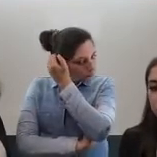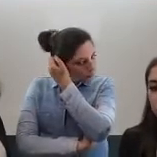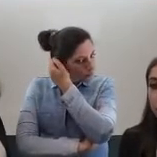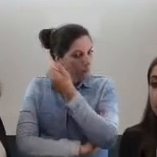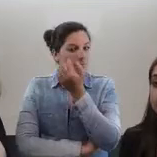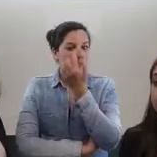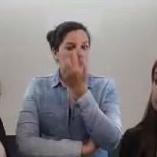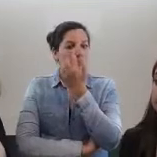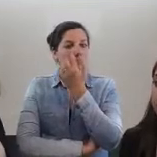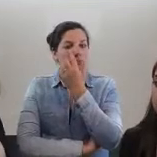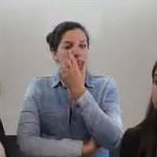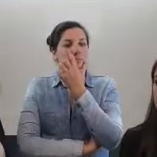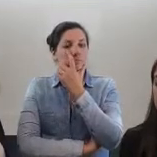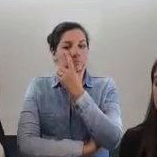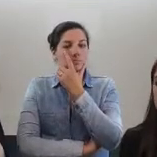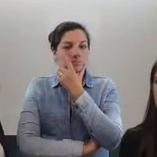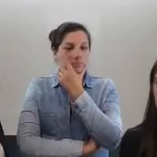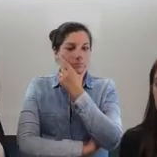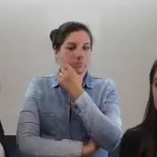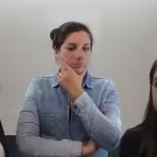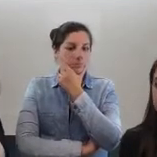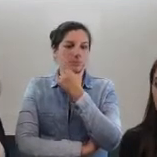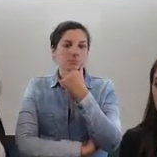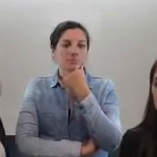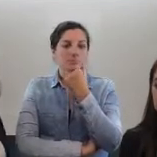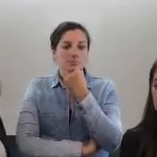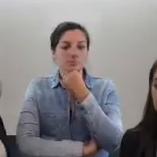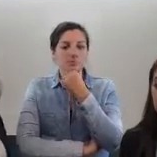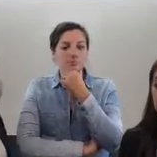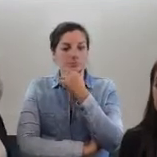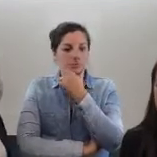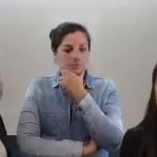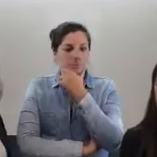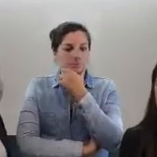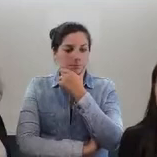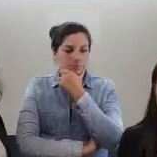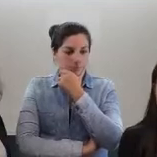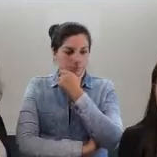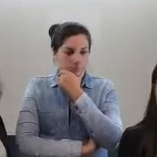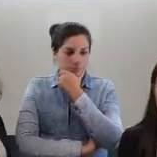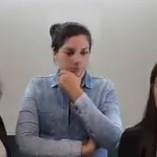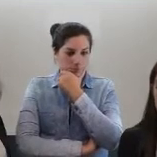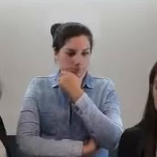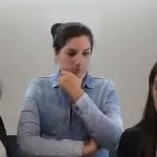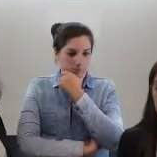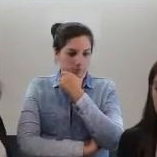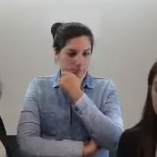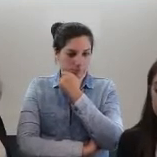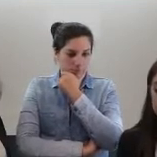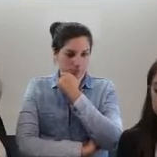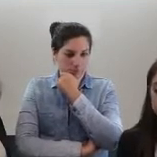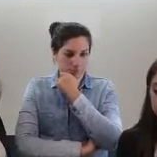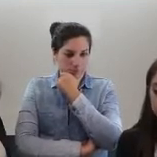de 2018, e tem das anteriores também, caso haja interesse de algum outro assunto que foi publicado num periódico um